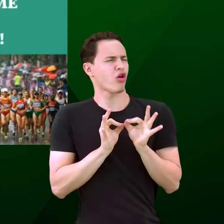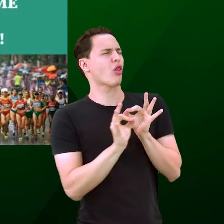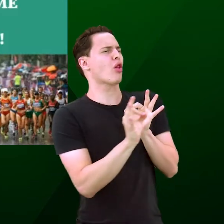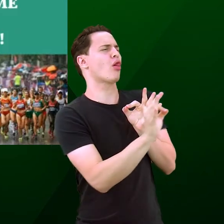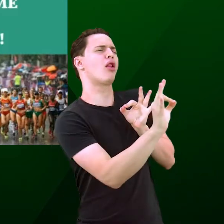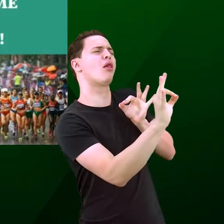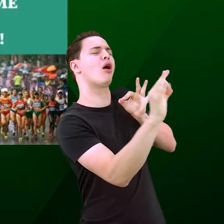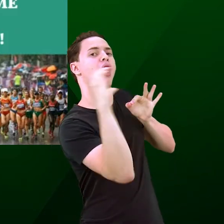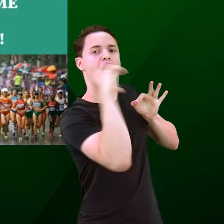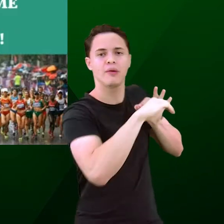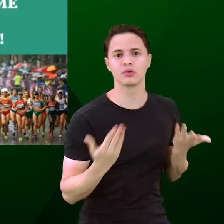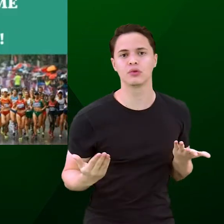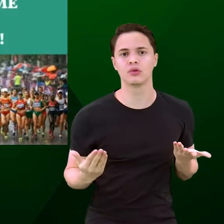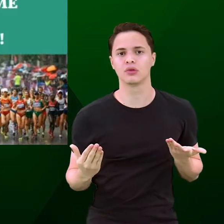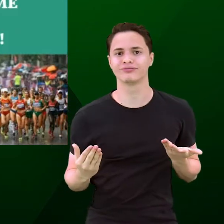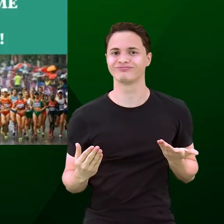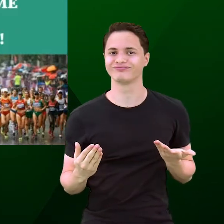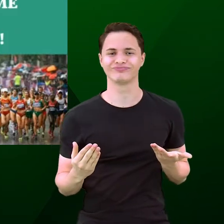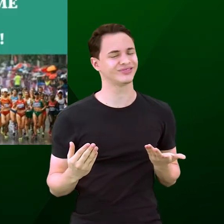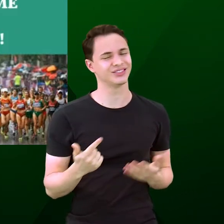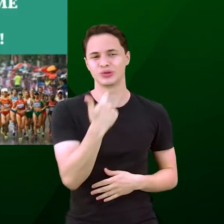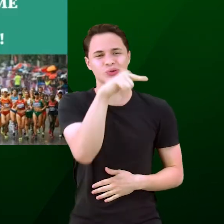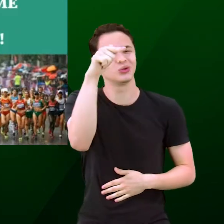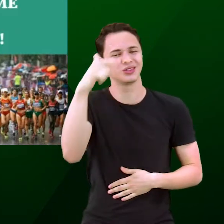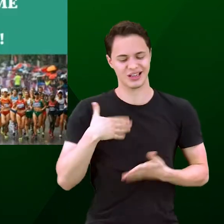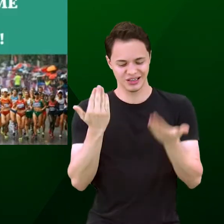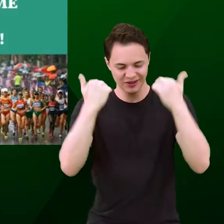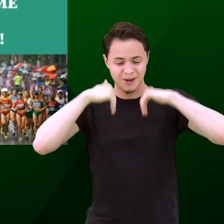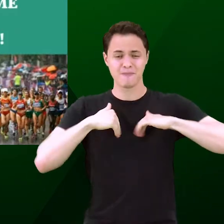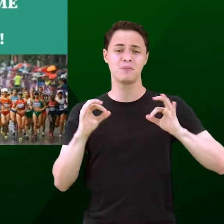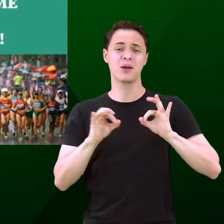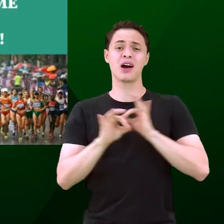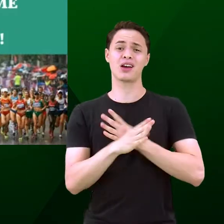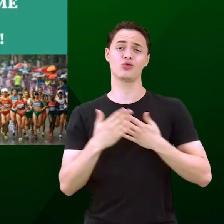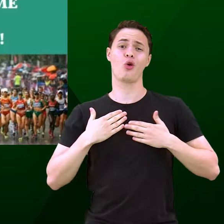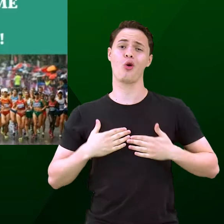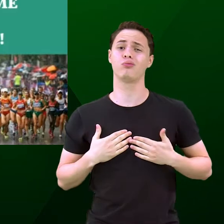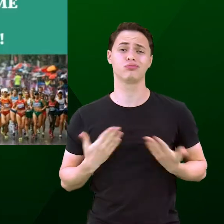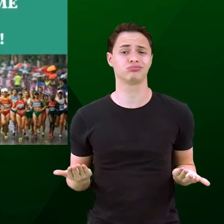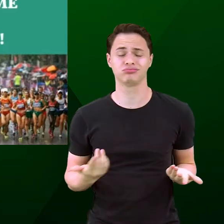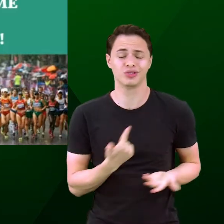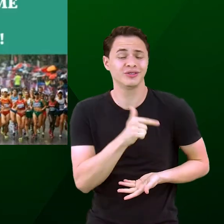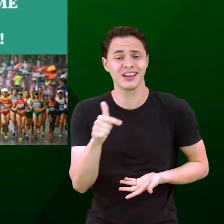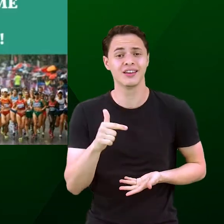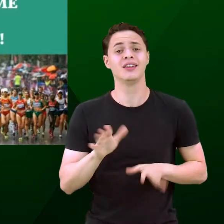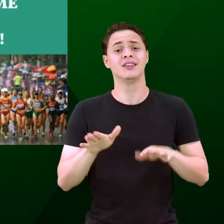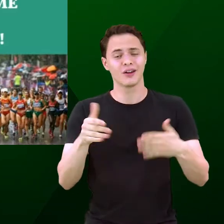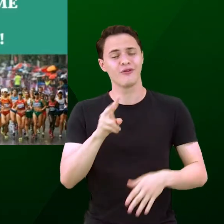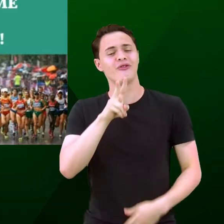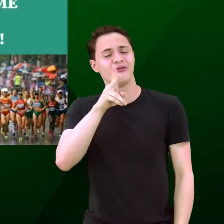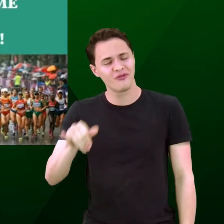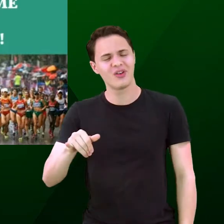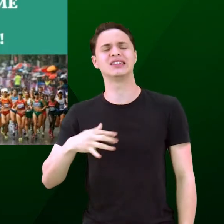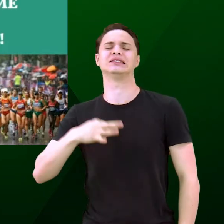de descontração além da prática em si, né? E também, né? Dependendo da situação, corrida